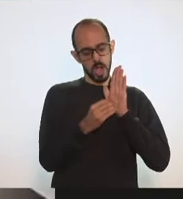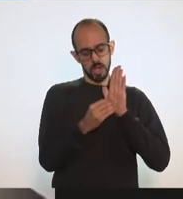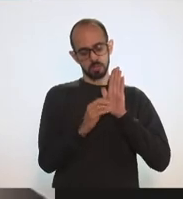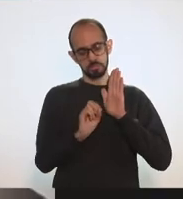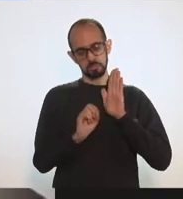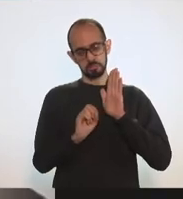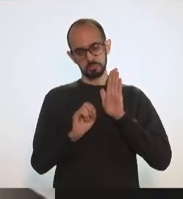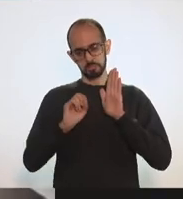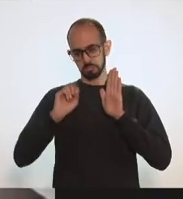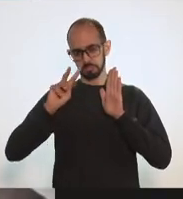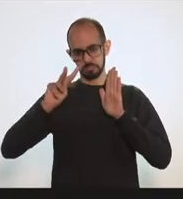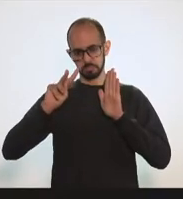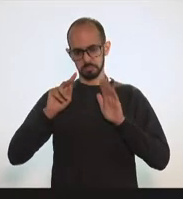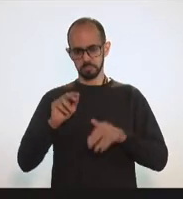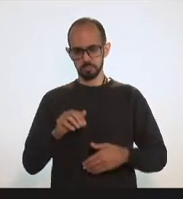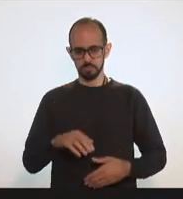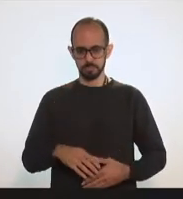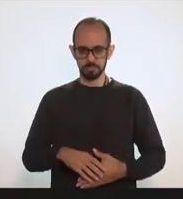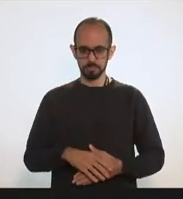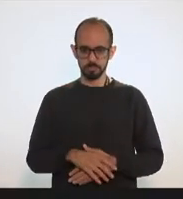Excelência.